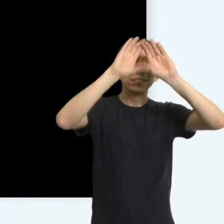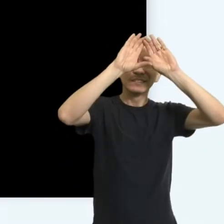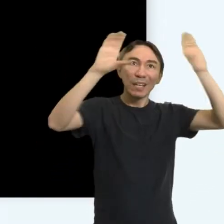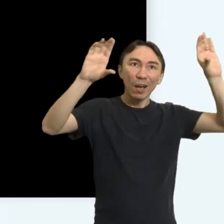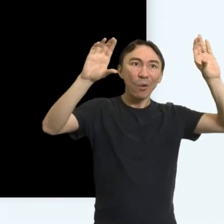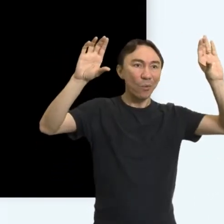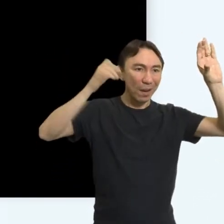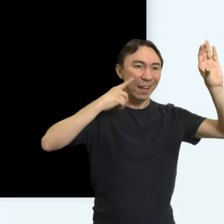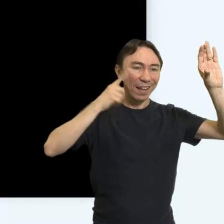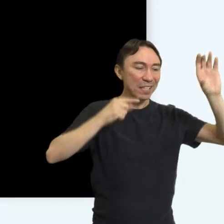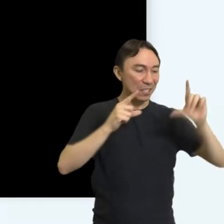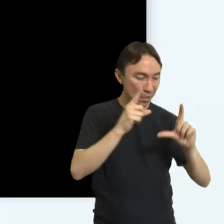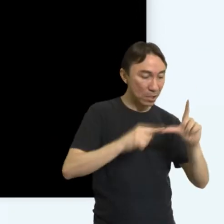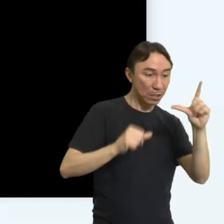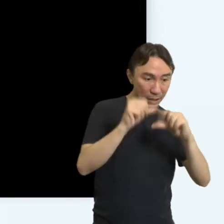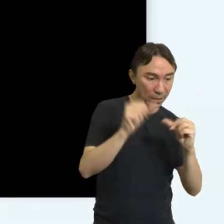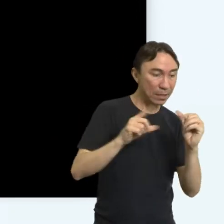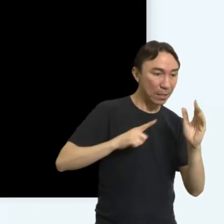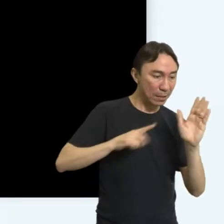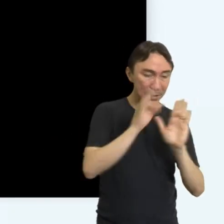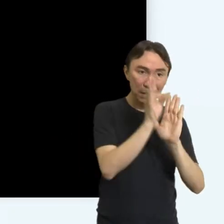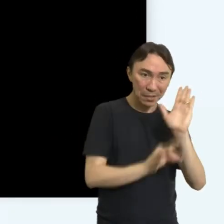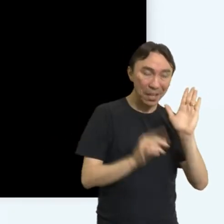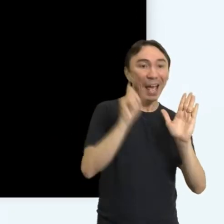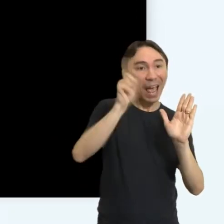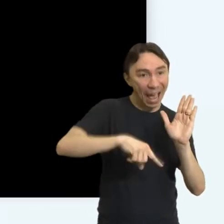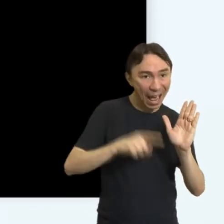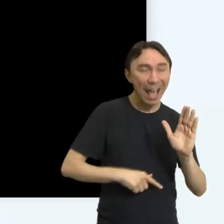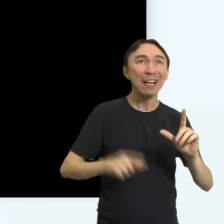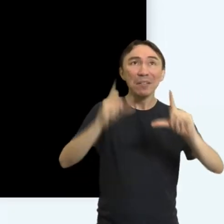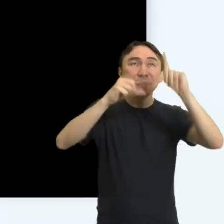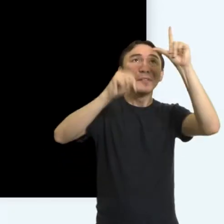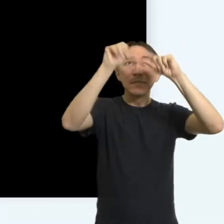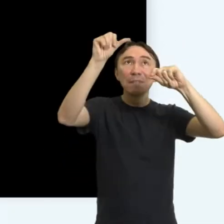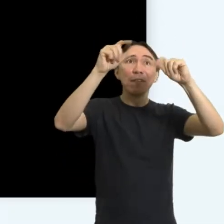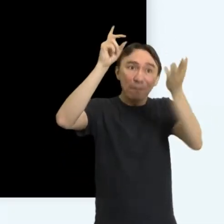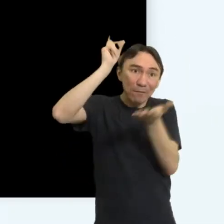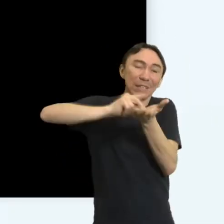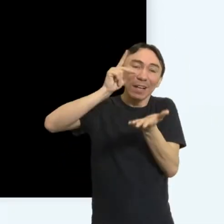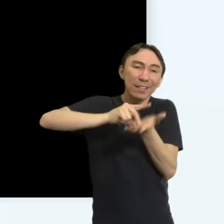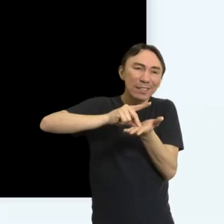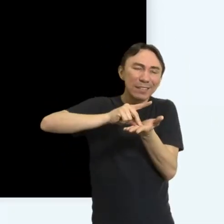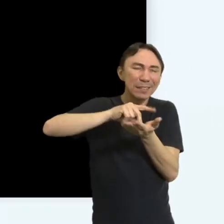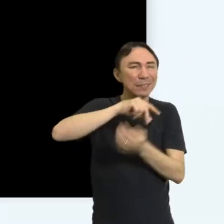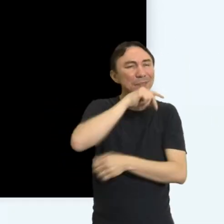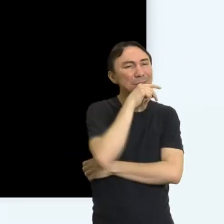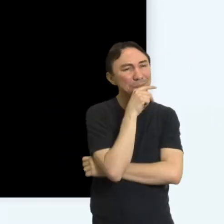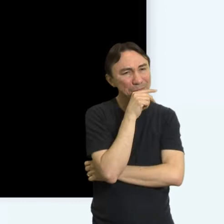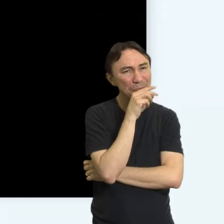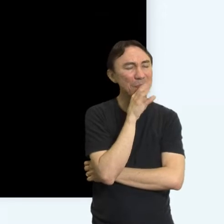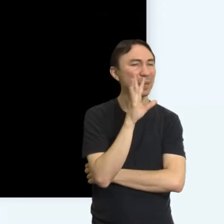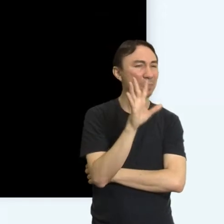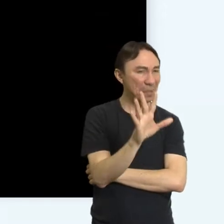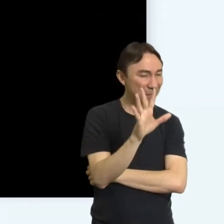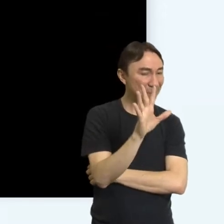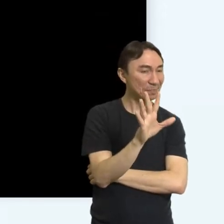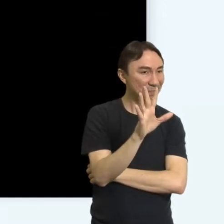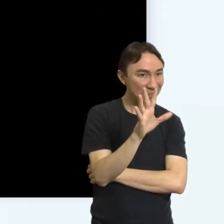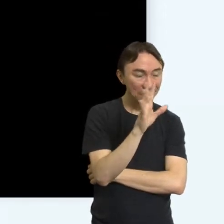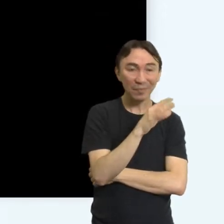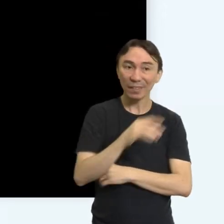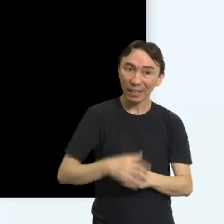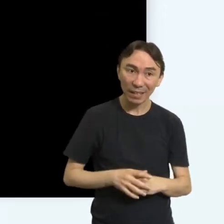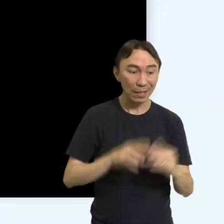as estrelas que aparecem no texto terão relação com a ciência astronômica. Agora, tem uma coisa, hein?